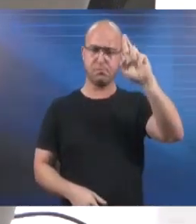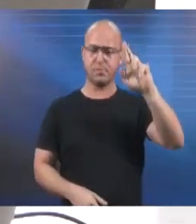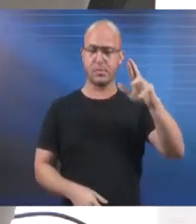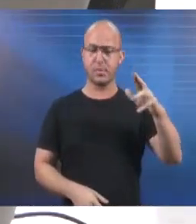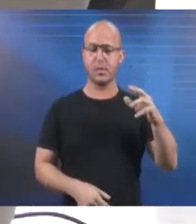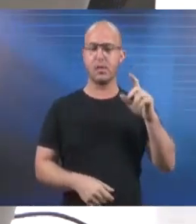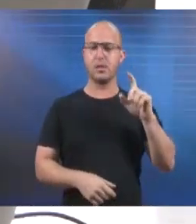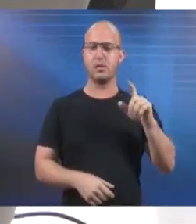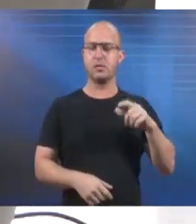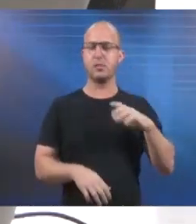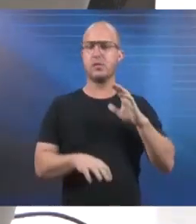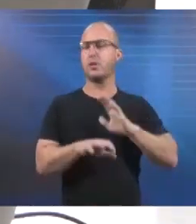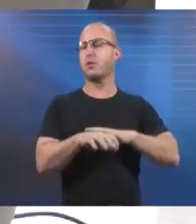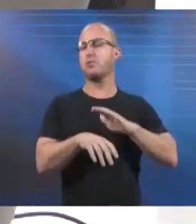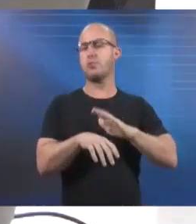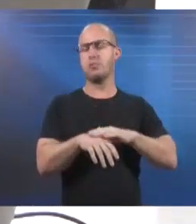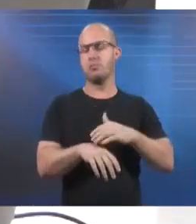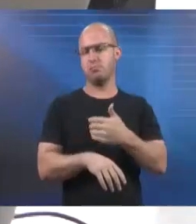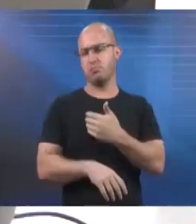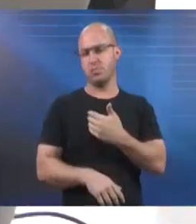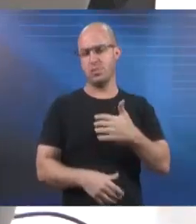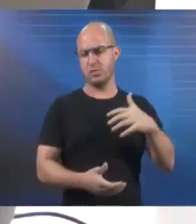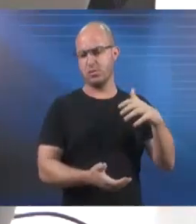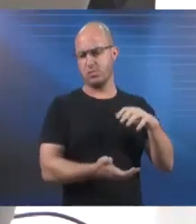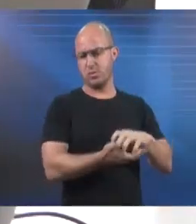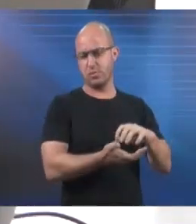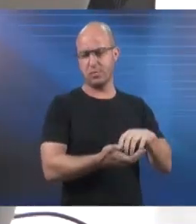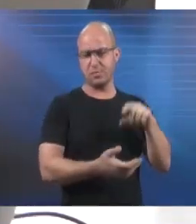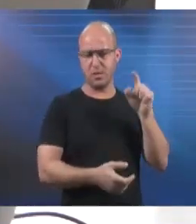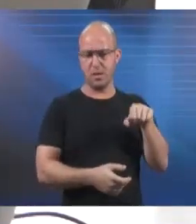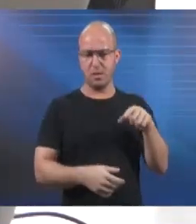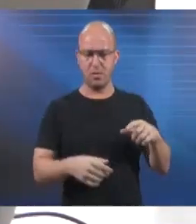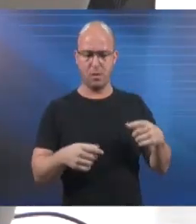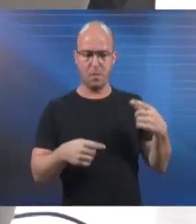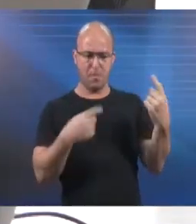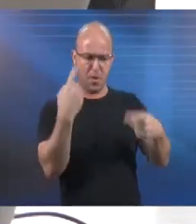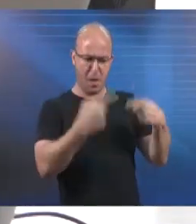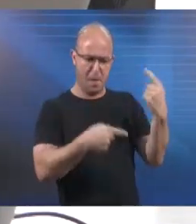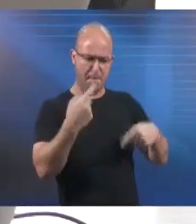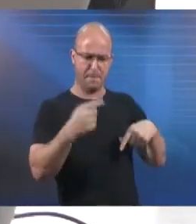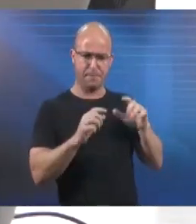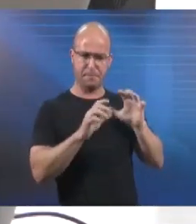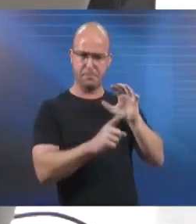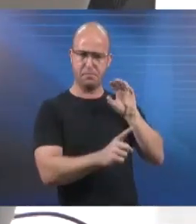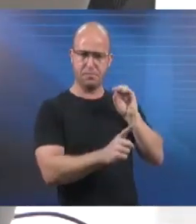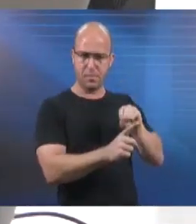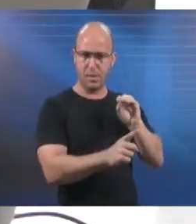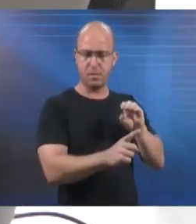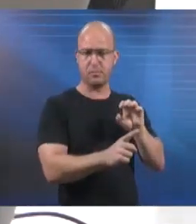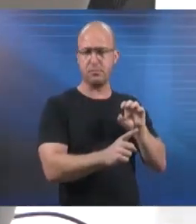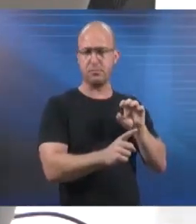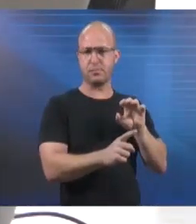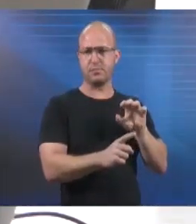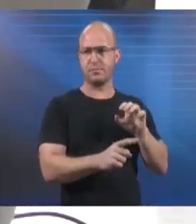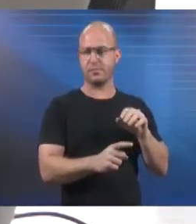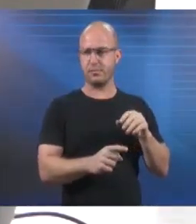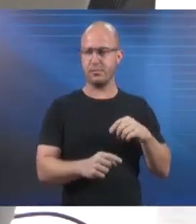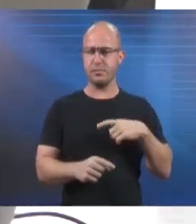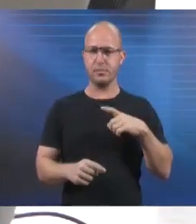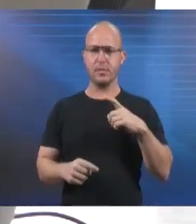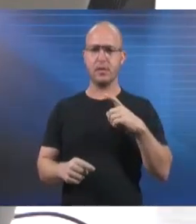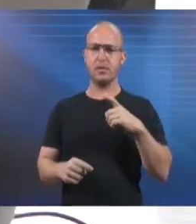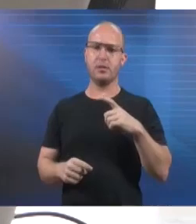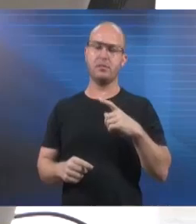de dar autonomia a esse órgão e não tá fazendo pressão política trouxeram uma draga Sem Licença quem vai